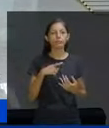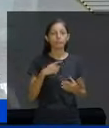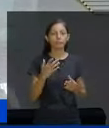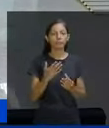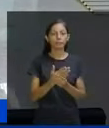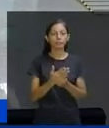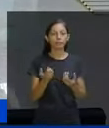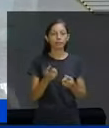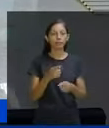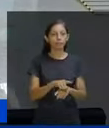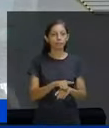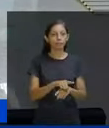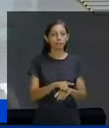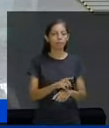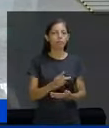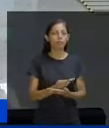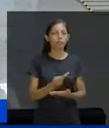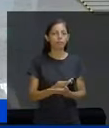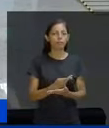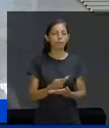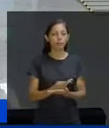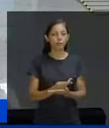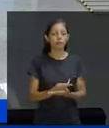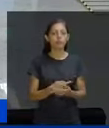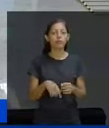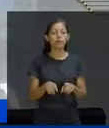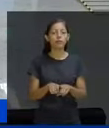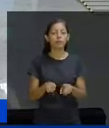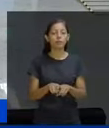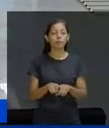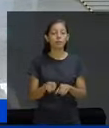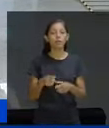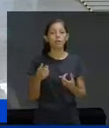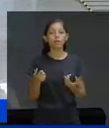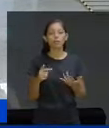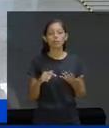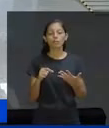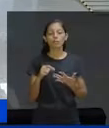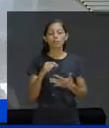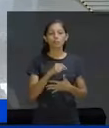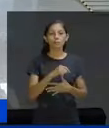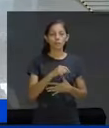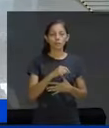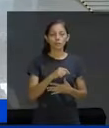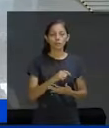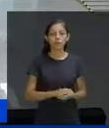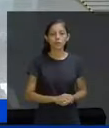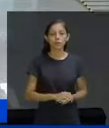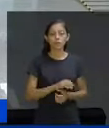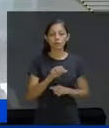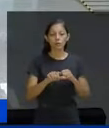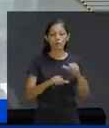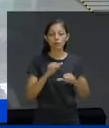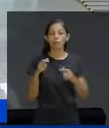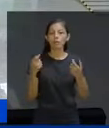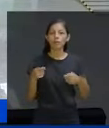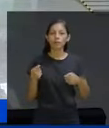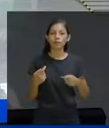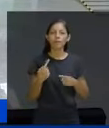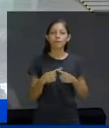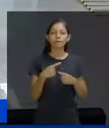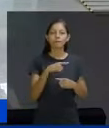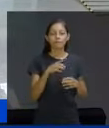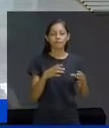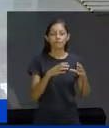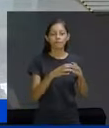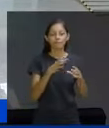da preclusão, tópico 4 dos embargos, e a afirmação de inconsistência dos entendimentos firmados pela turma julgadora e a